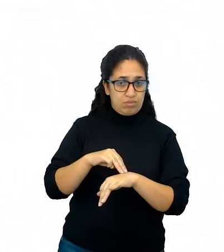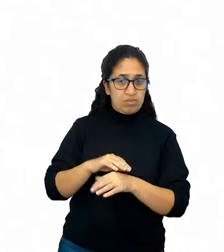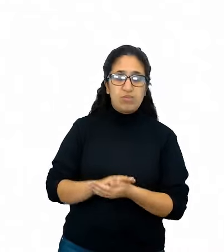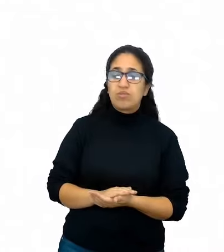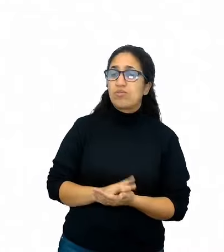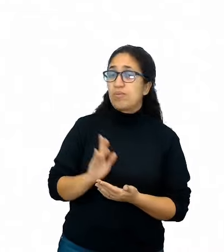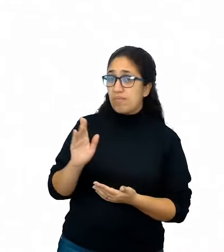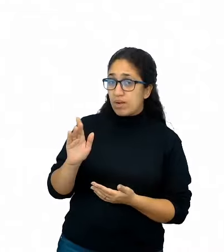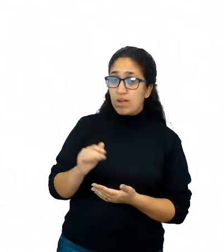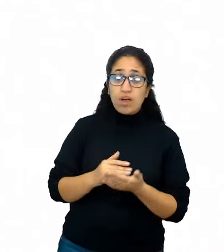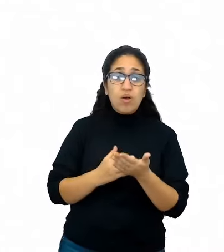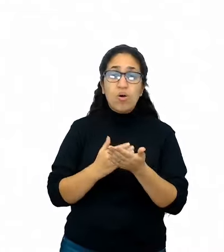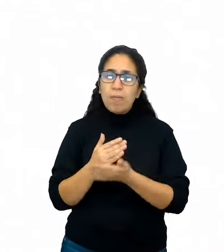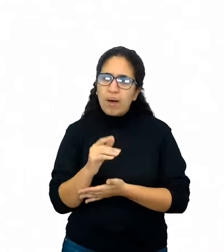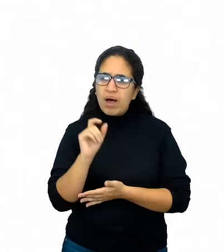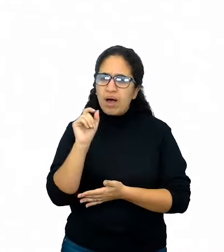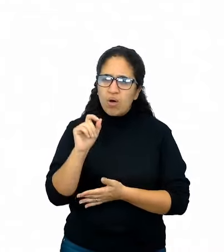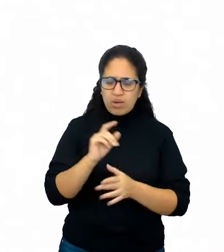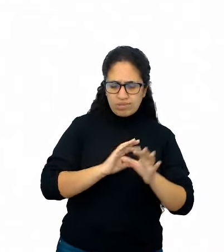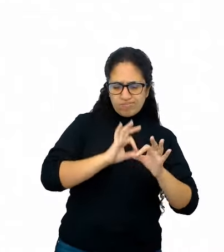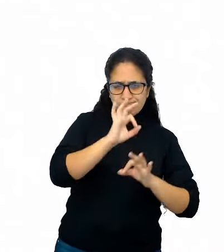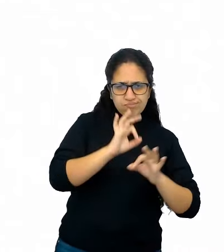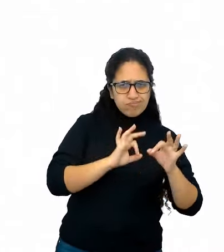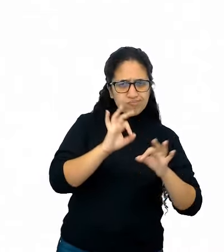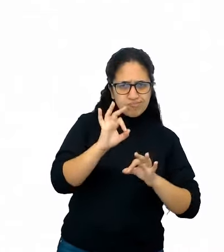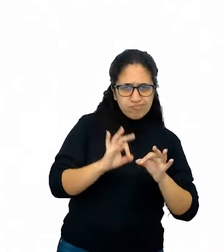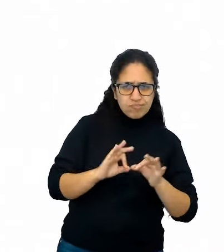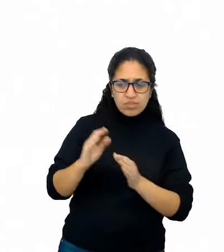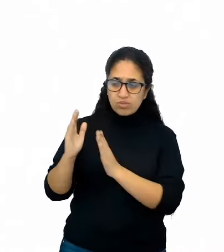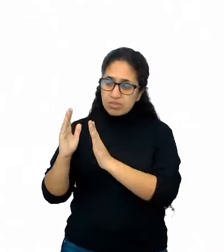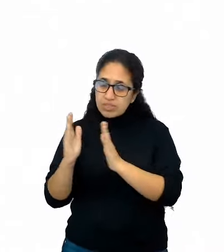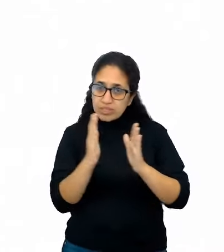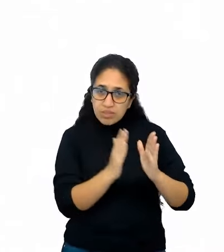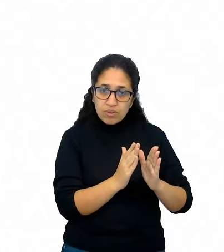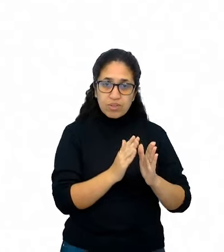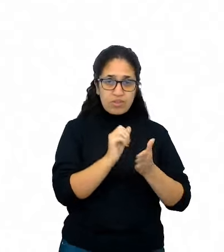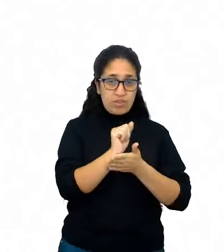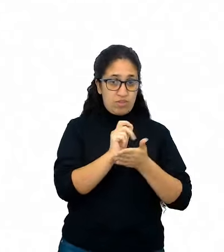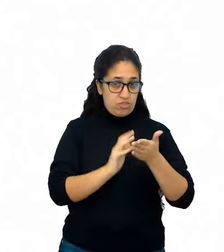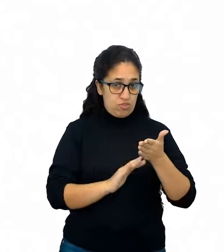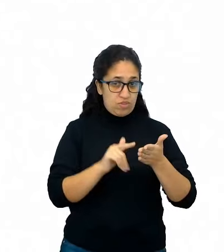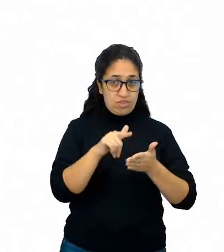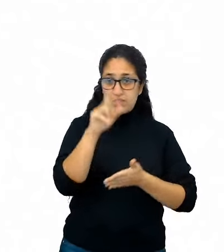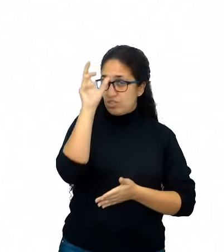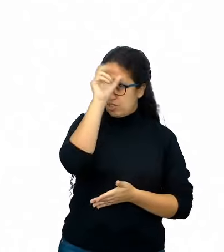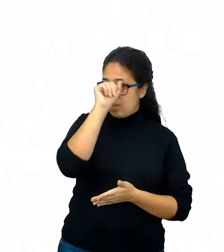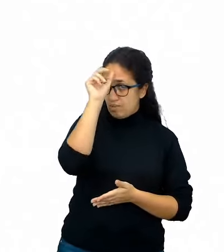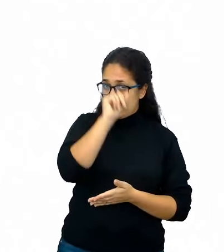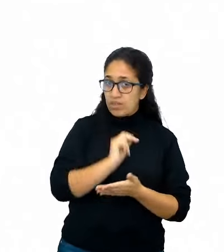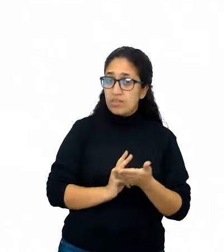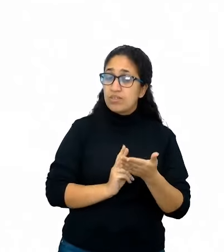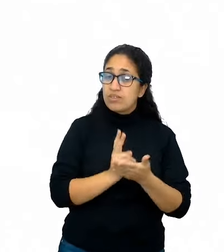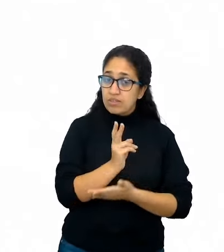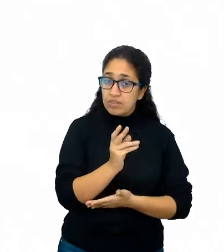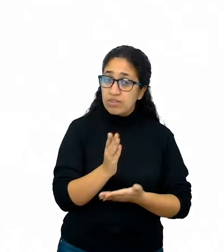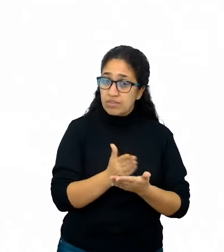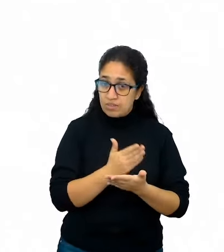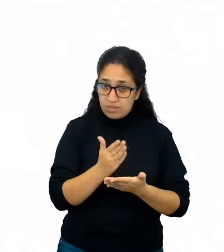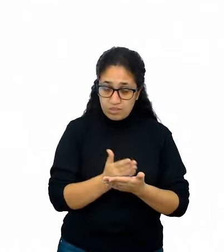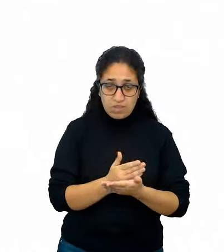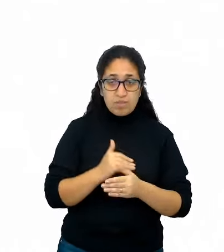de iniciar o planejamento da sequência de atividades do Aprender Sempre, e deverá ser